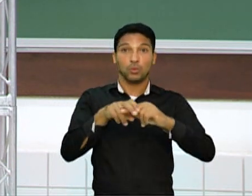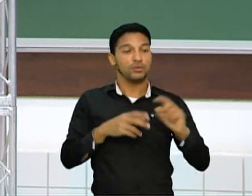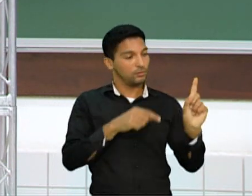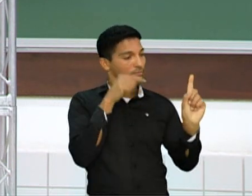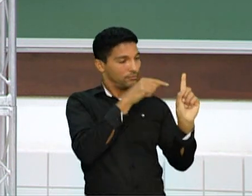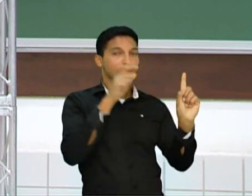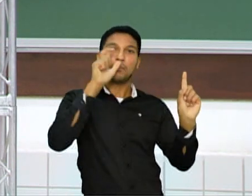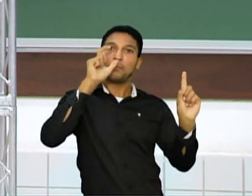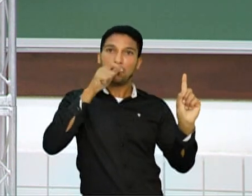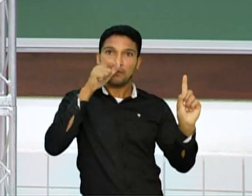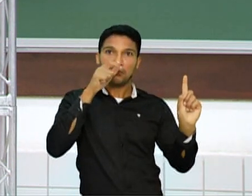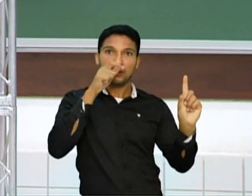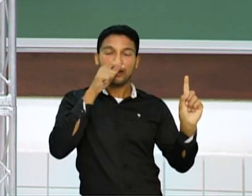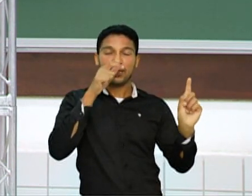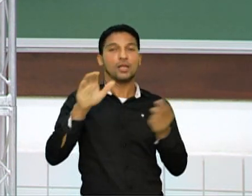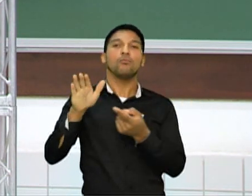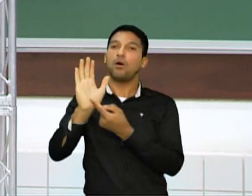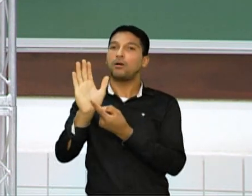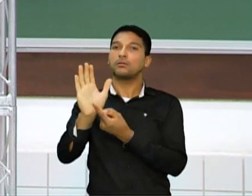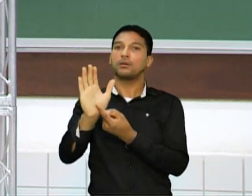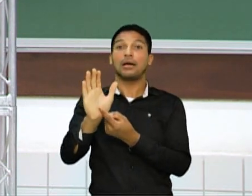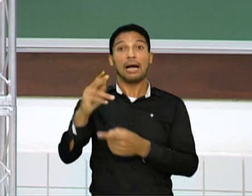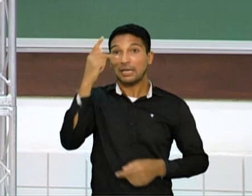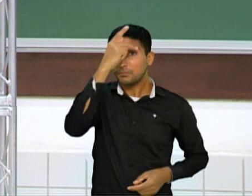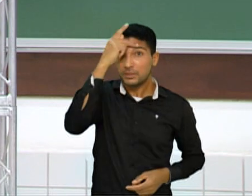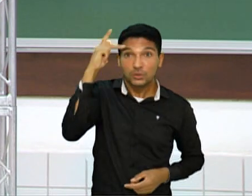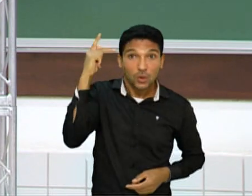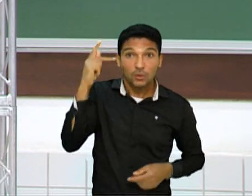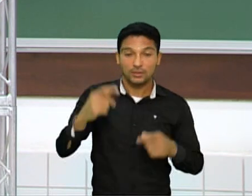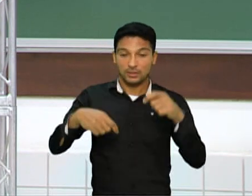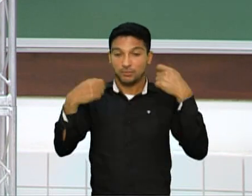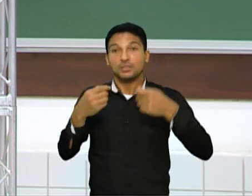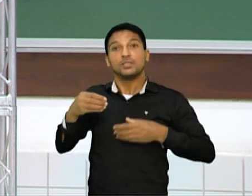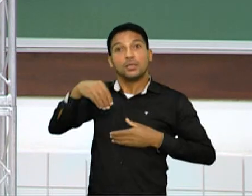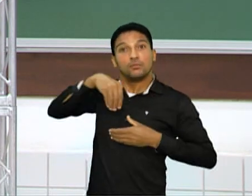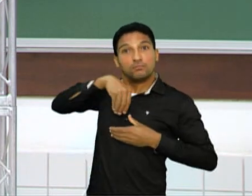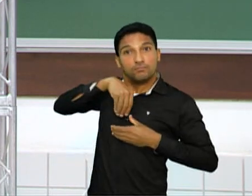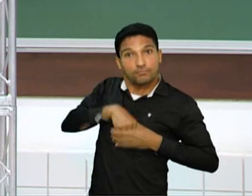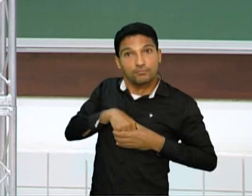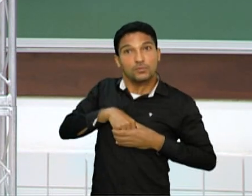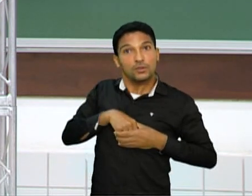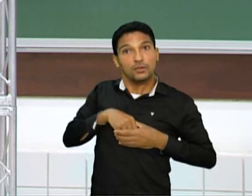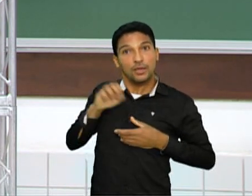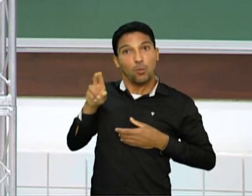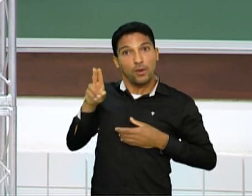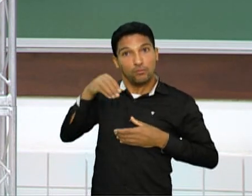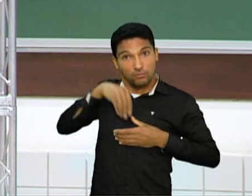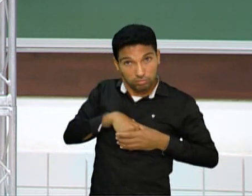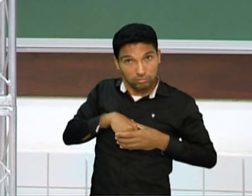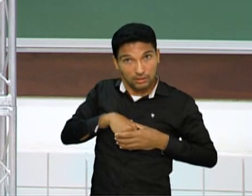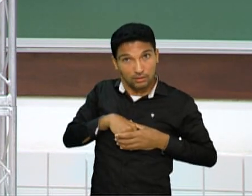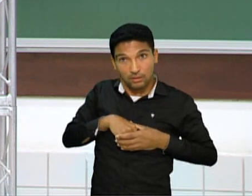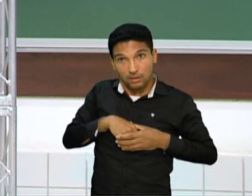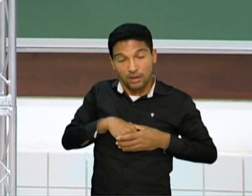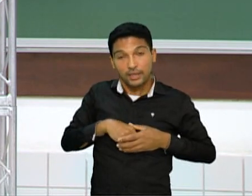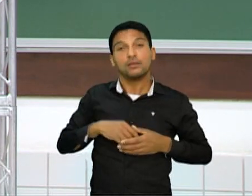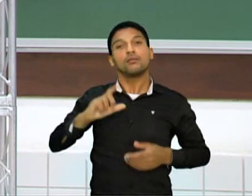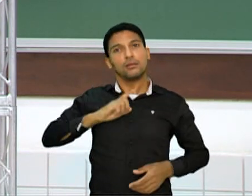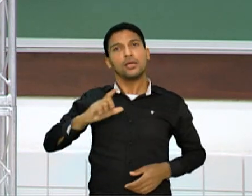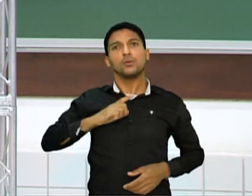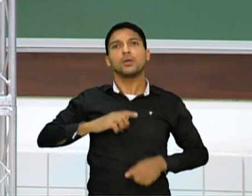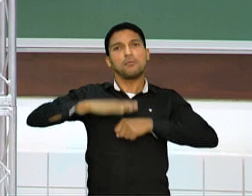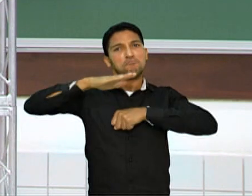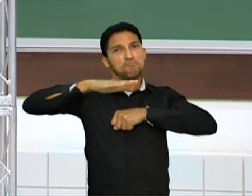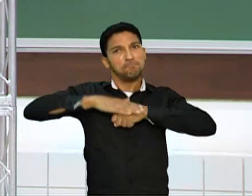As pessoas estão buscando a autonomia do sujeito no início da modernidade. E pensar a res cogitans